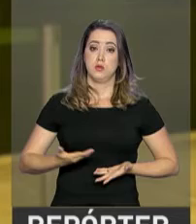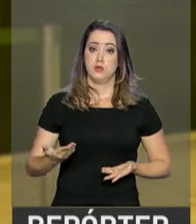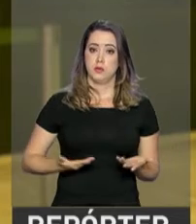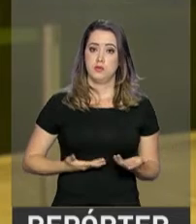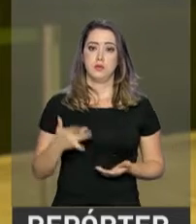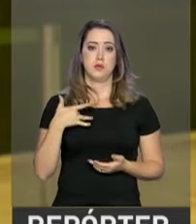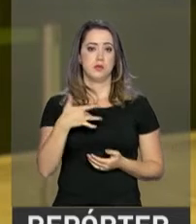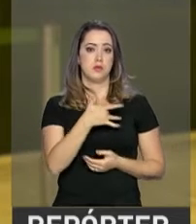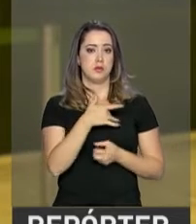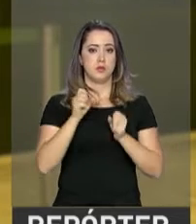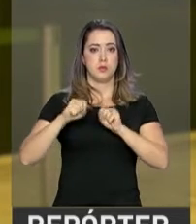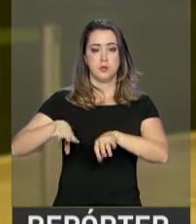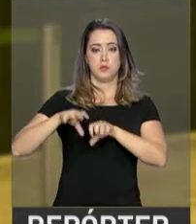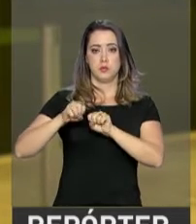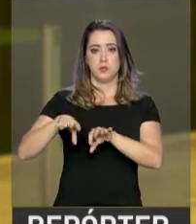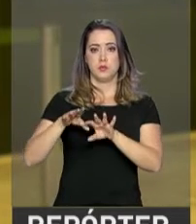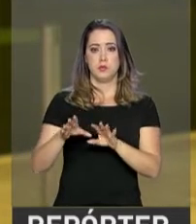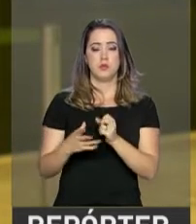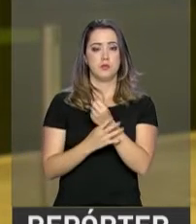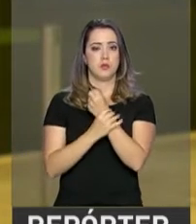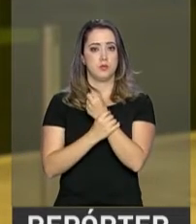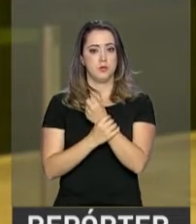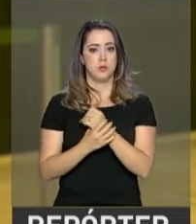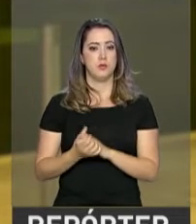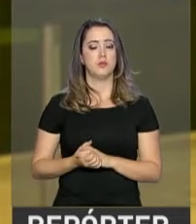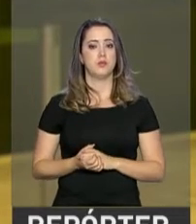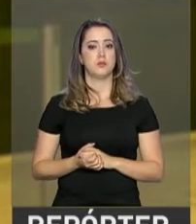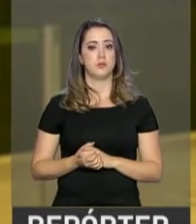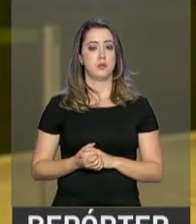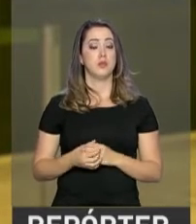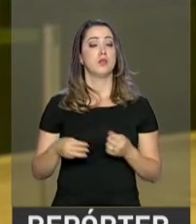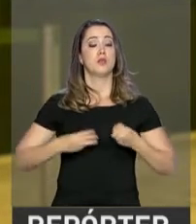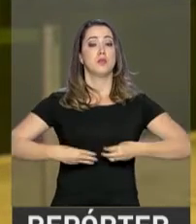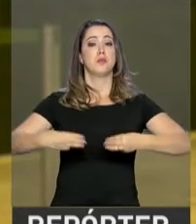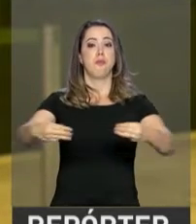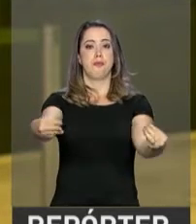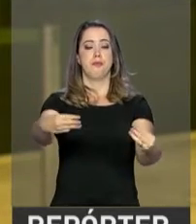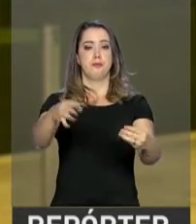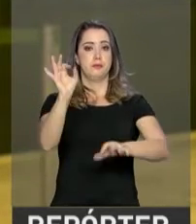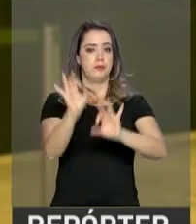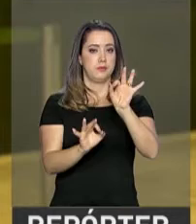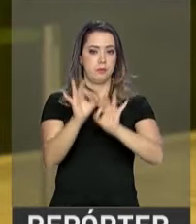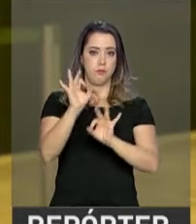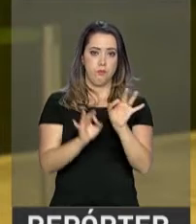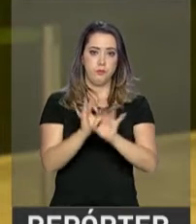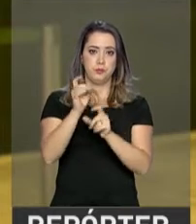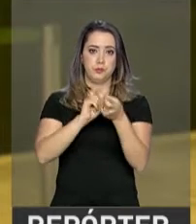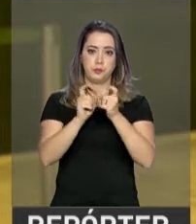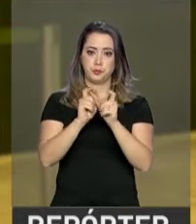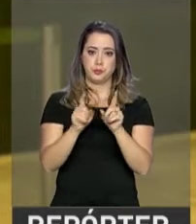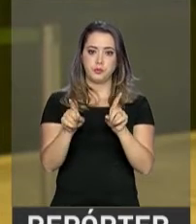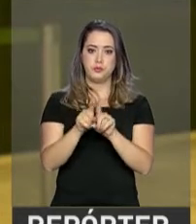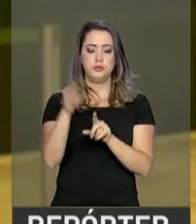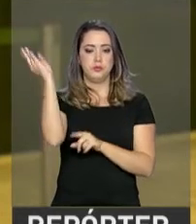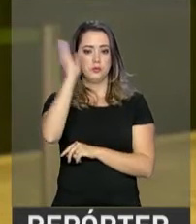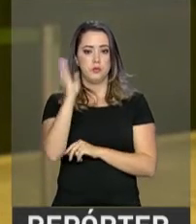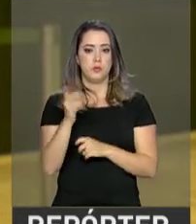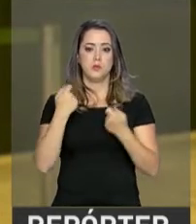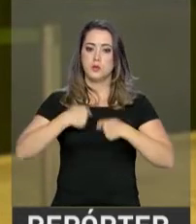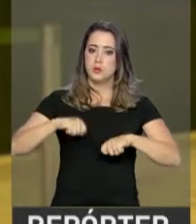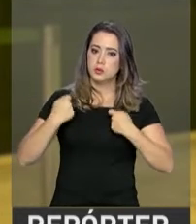saúde educação e segurança para o ministro do planejamento desenvolvimento e gestão o brasil